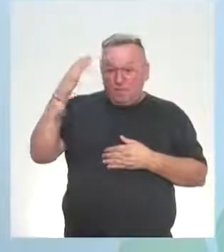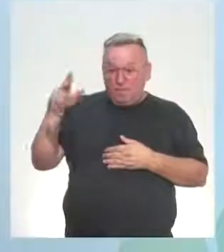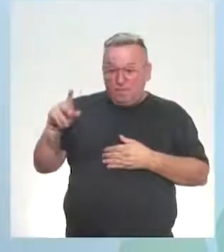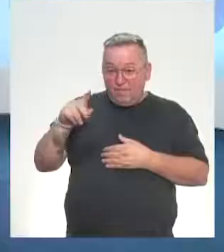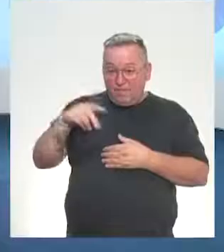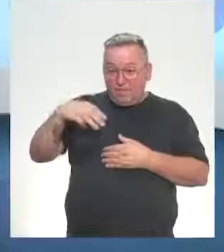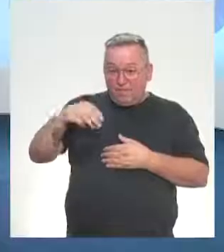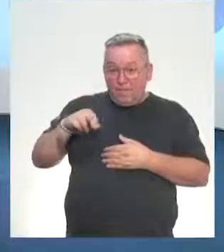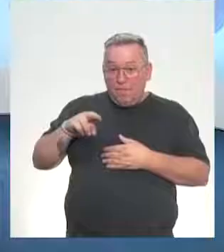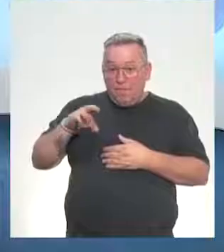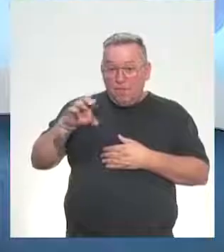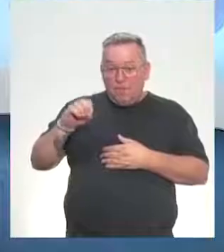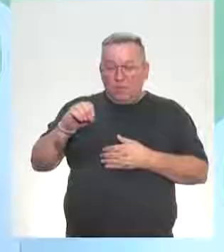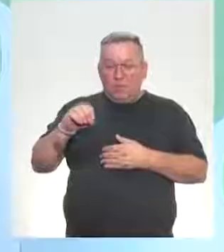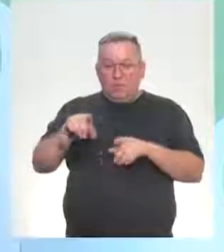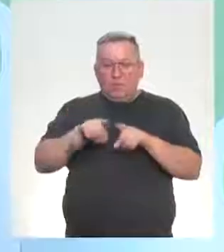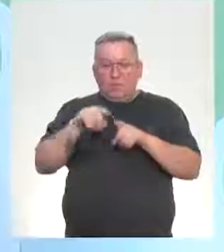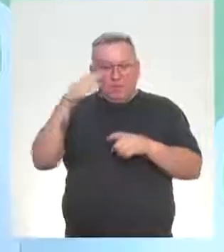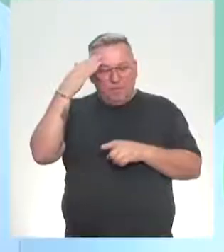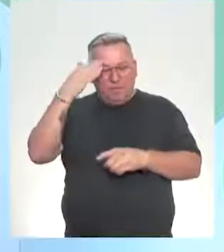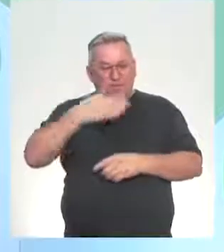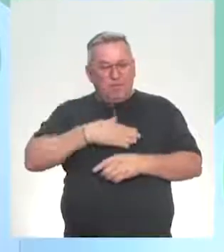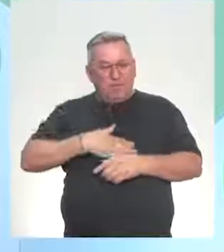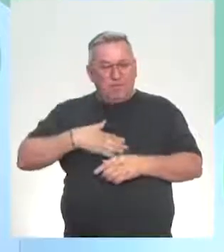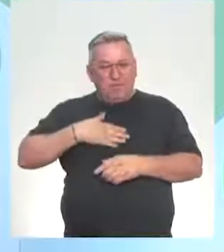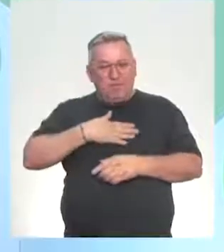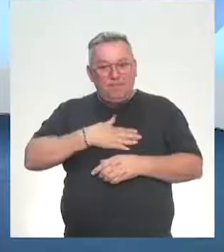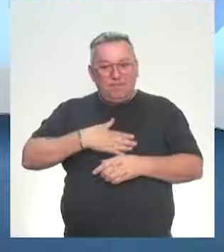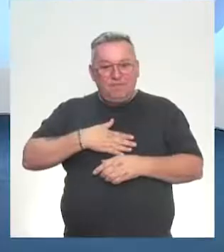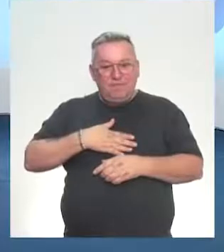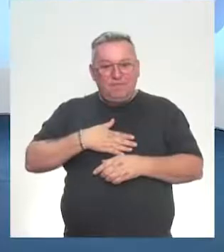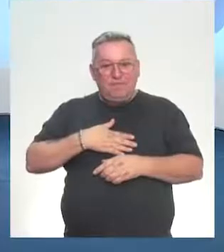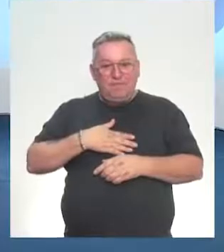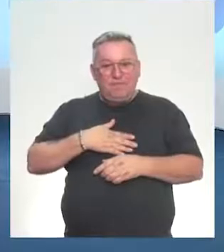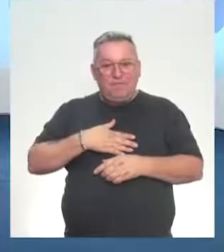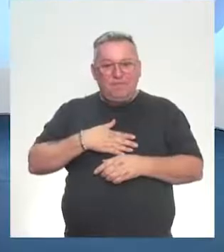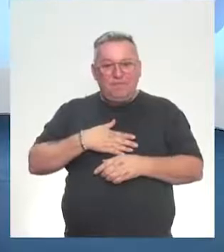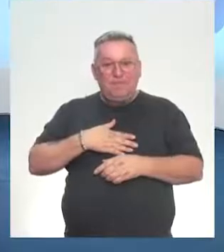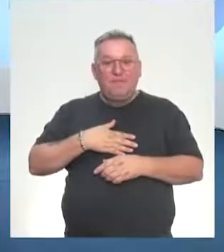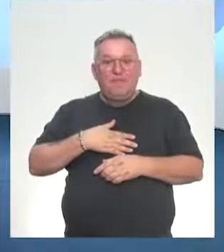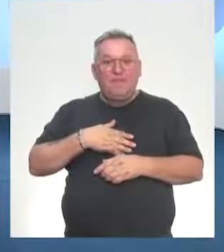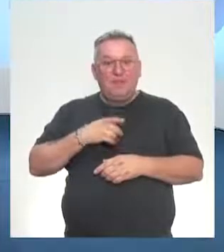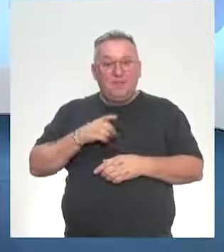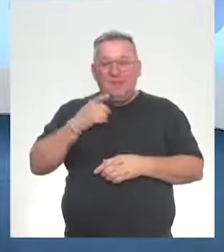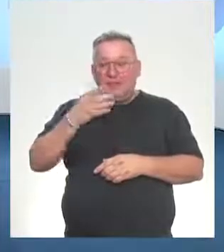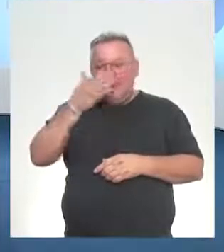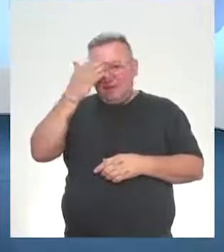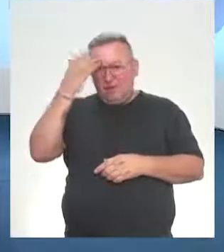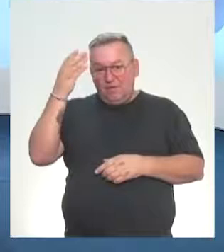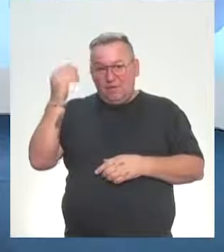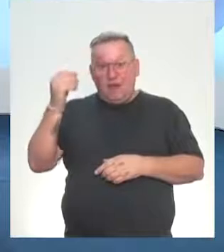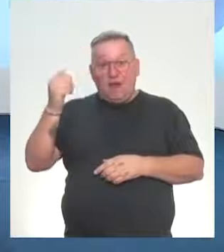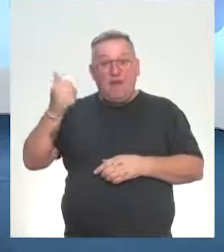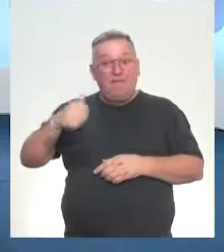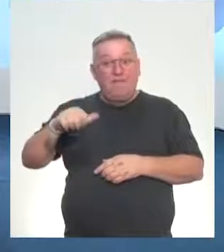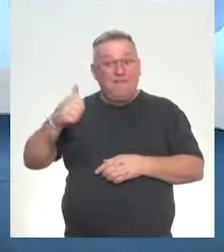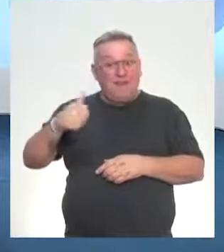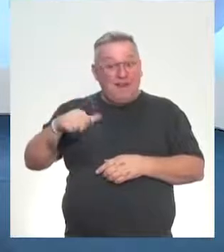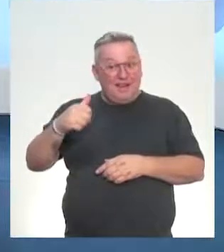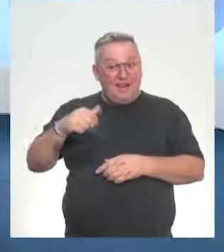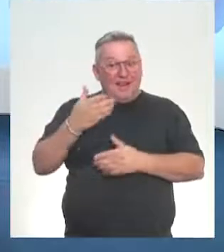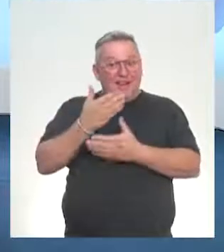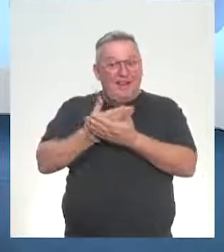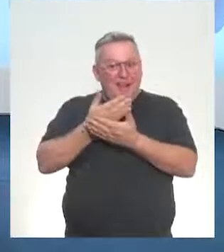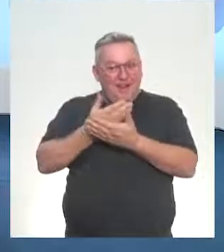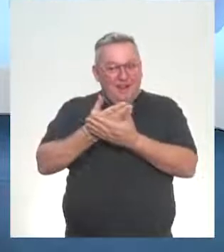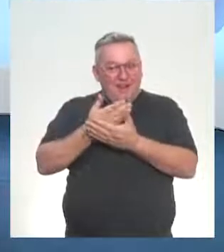professor Mauro. Eu que Tá? agradeço, é sempre um prazer. E não E se esqueçam, obrigado a todos que participaram, né? não se esqueçam de mandar, por favor,